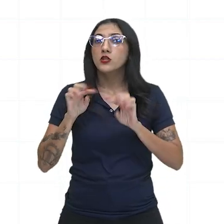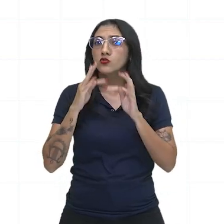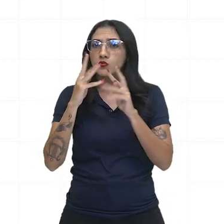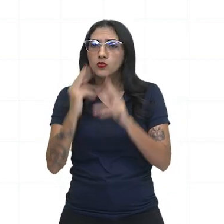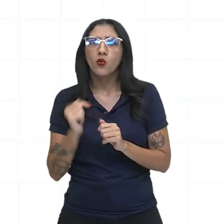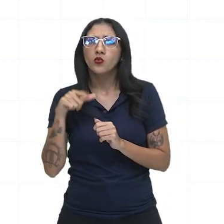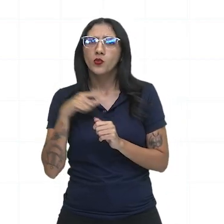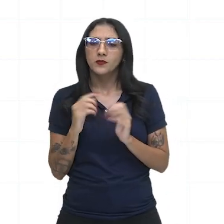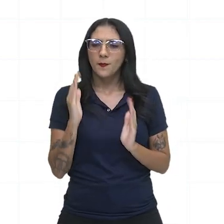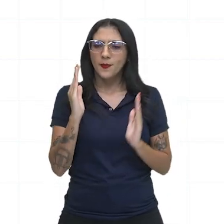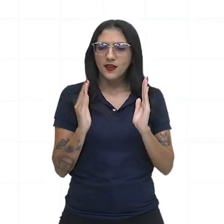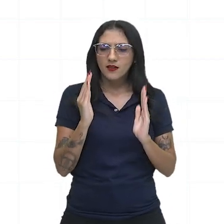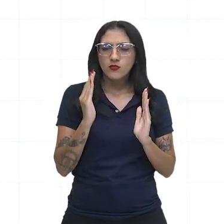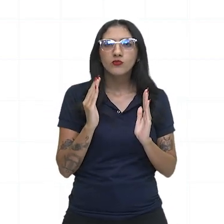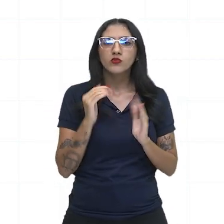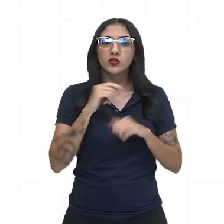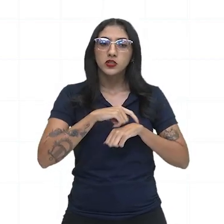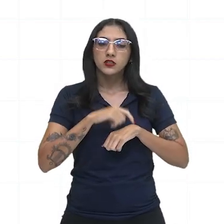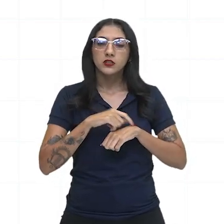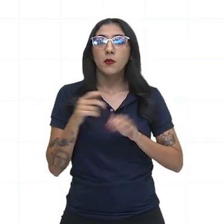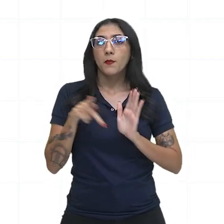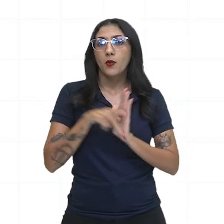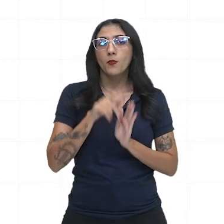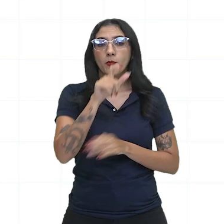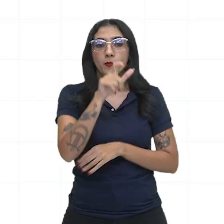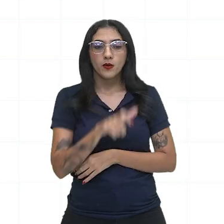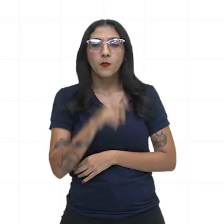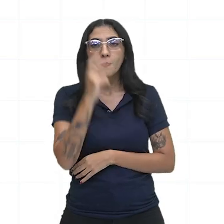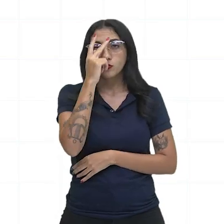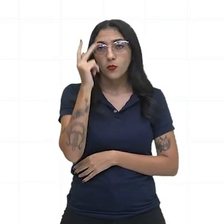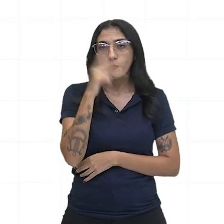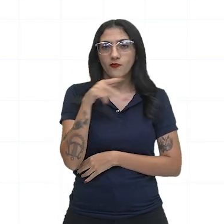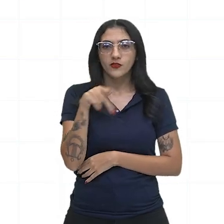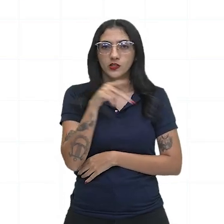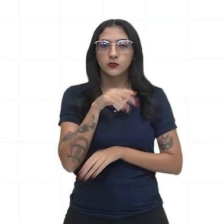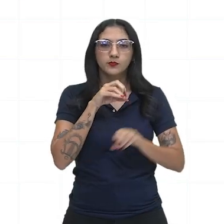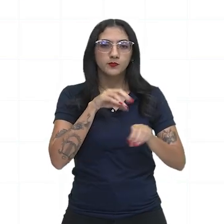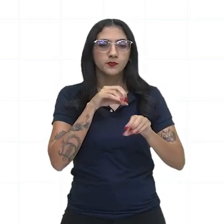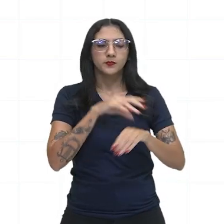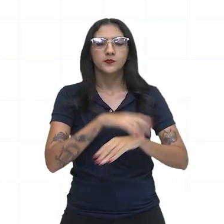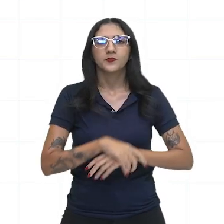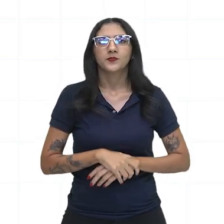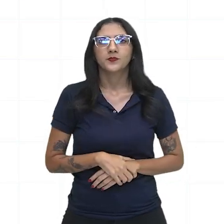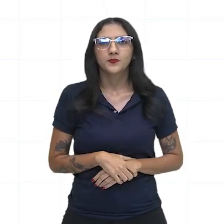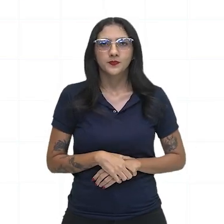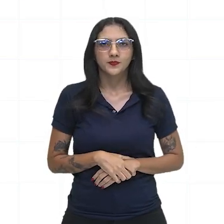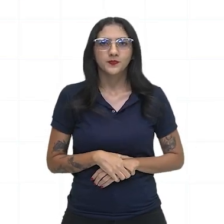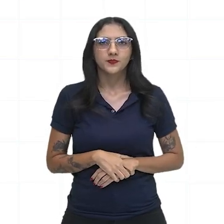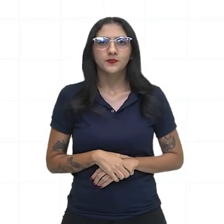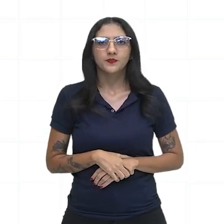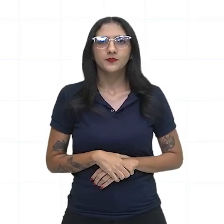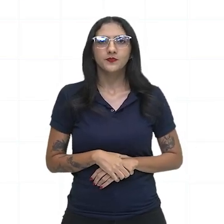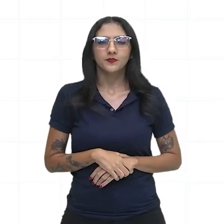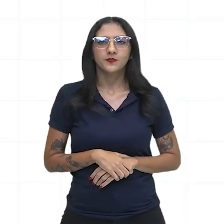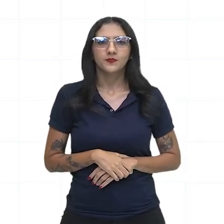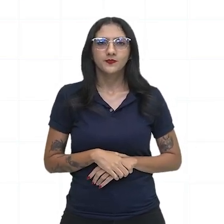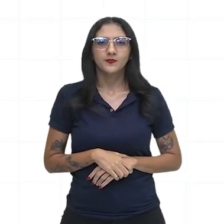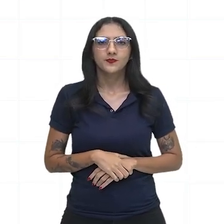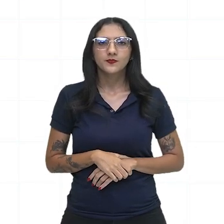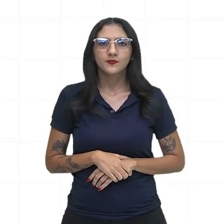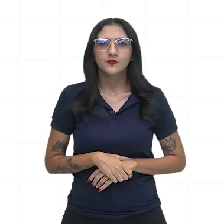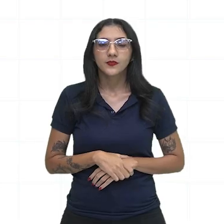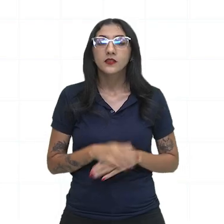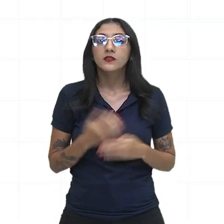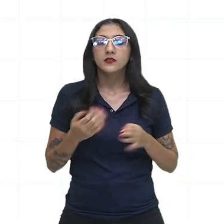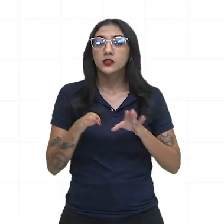a programação do professor, tá bom? E assim como a ginástica aeróbica traz muitos benefícios para a nossa